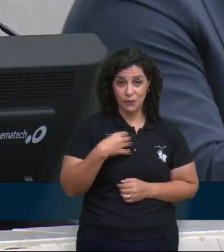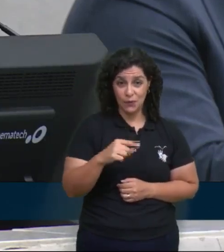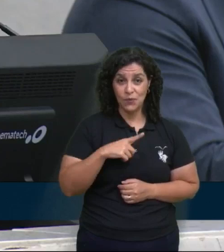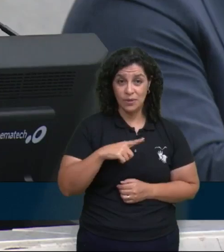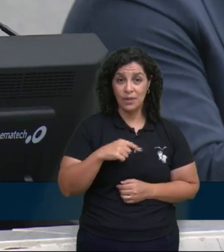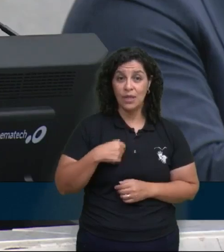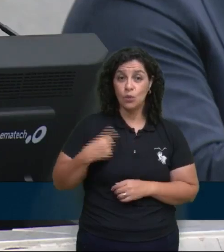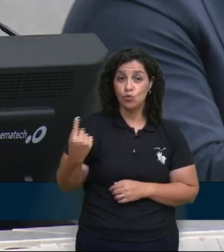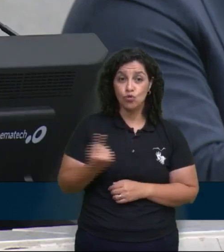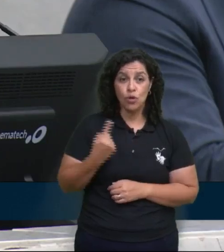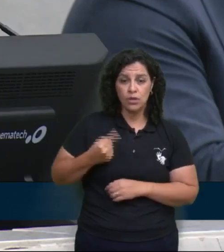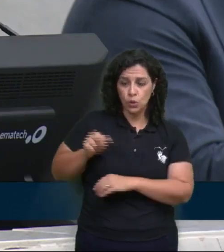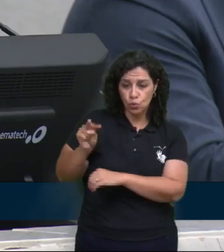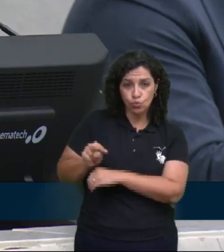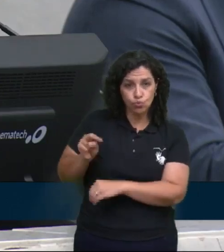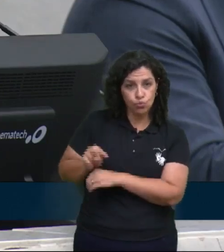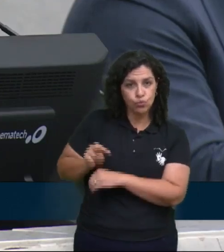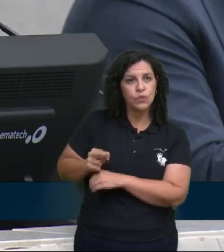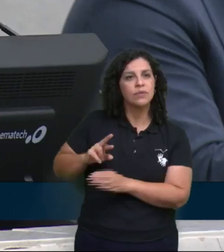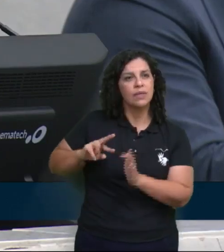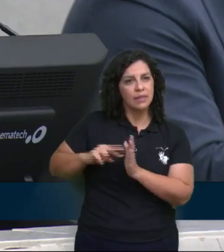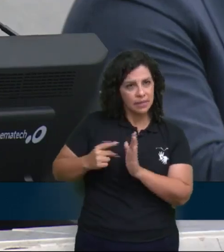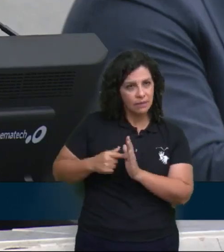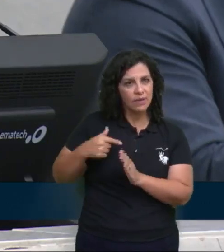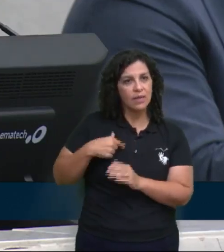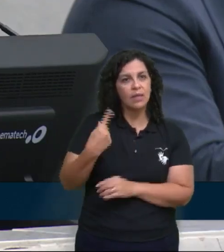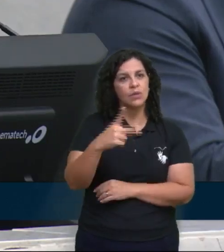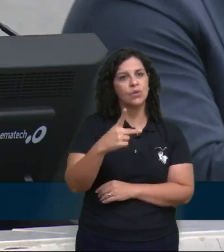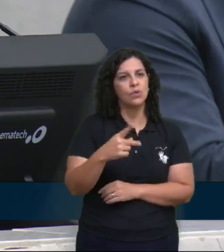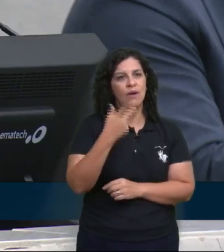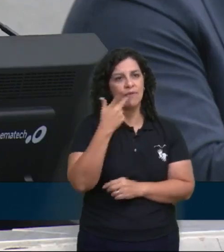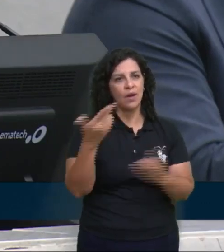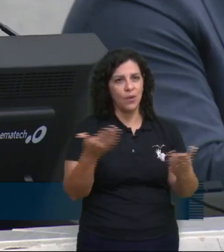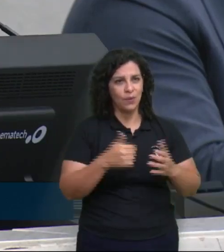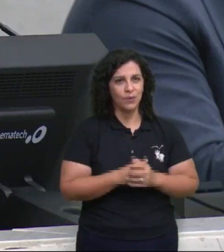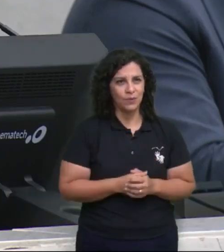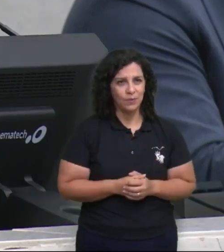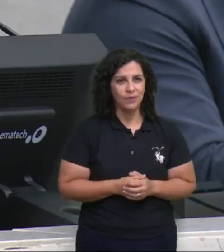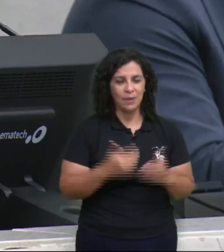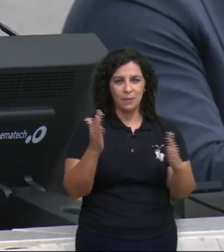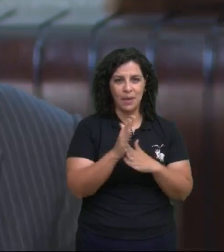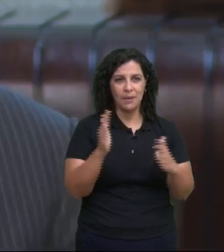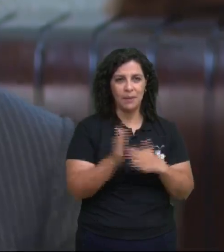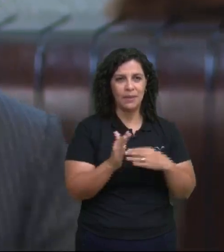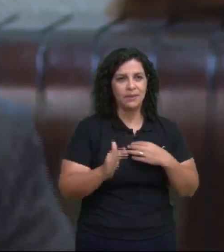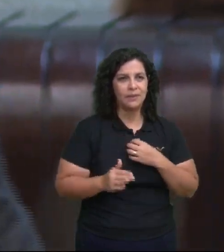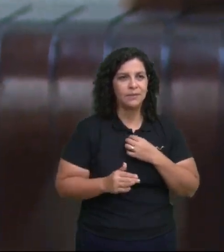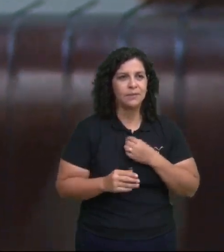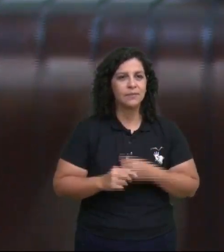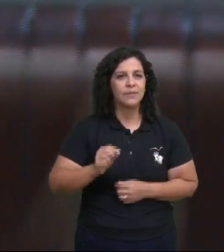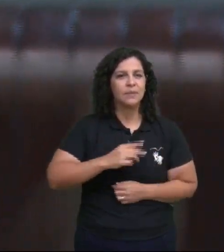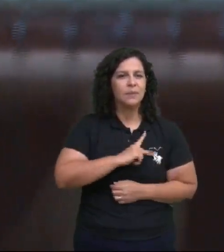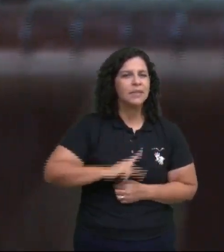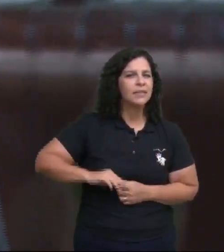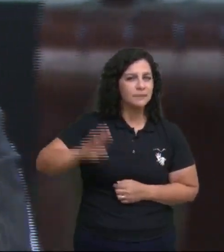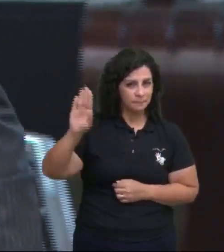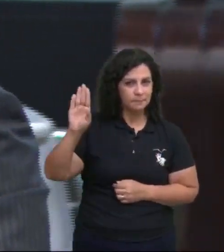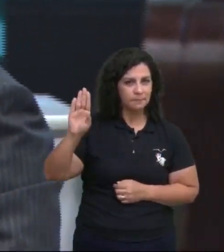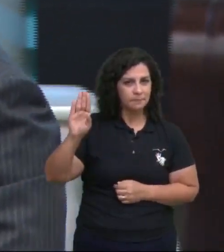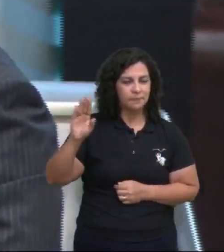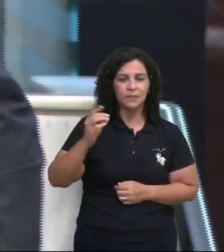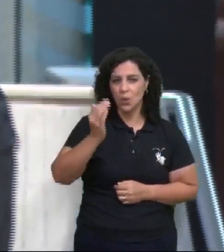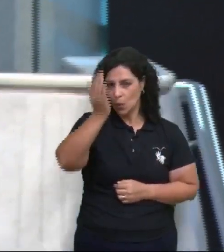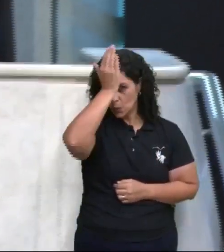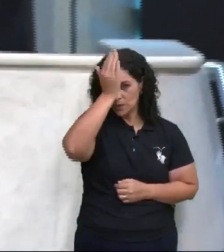criei sozinho, eu sei o que isso representa na sua fala no dia de hoje. Parabéns. Presidente. Pois não,